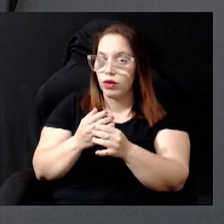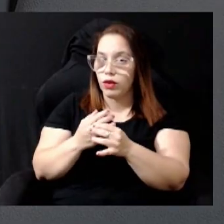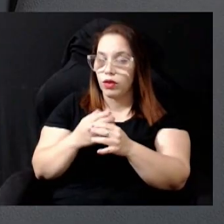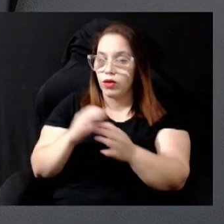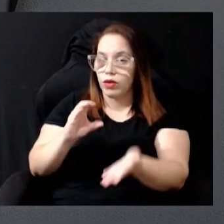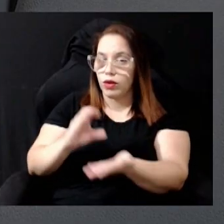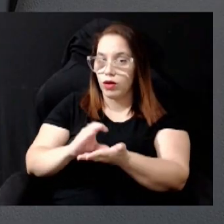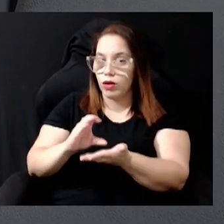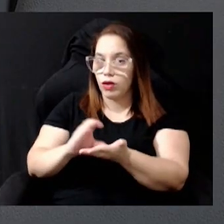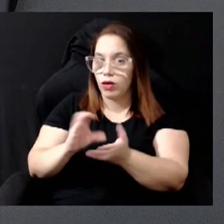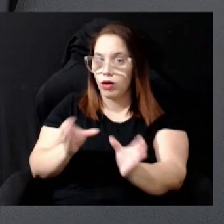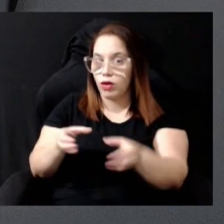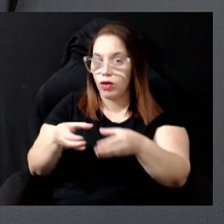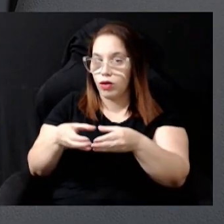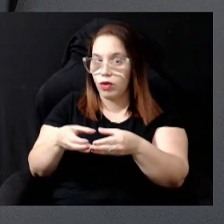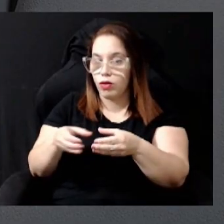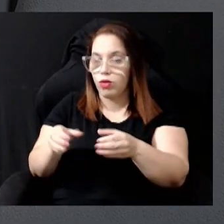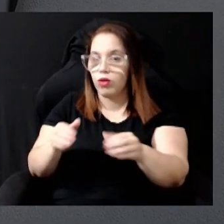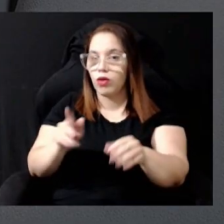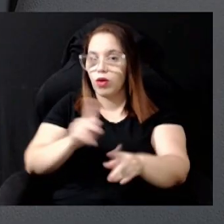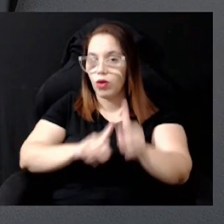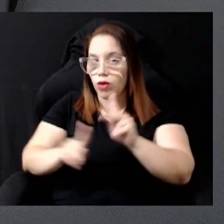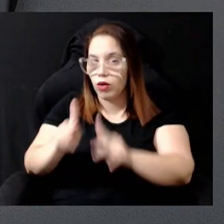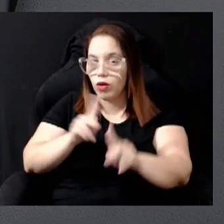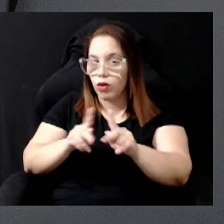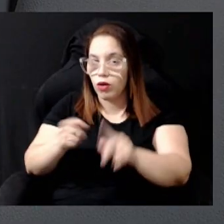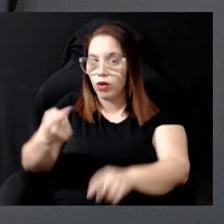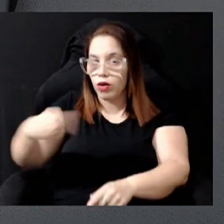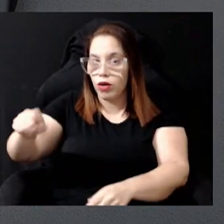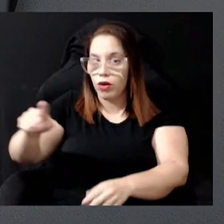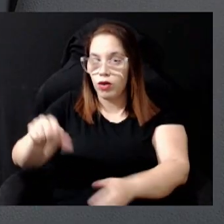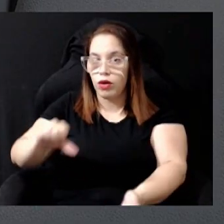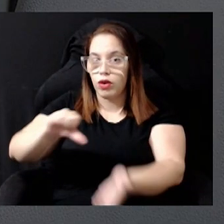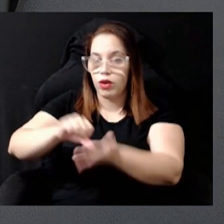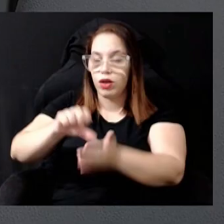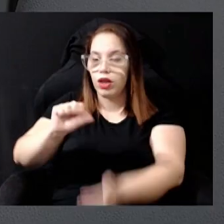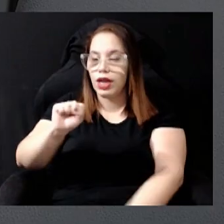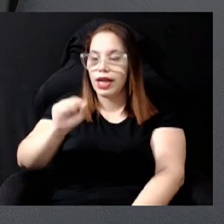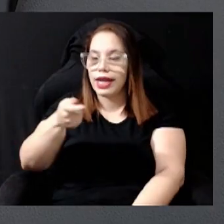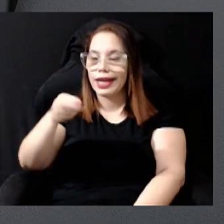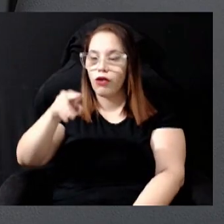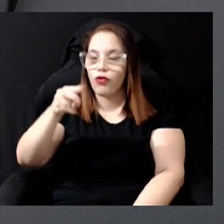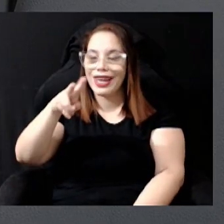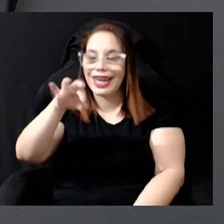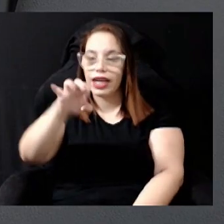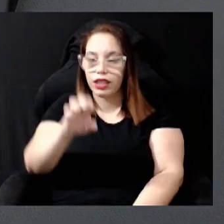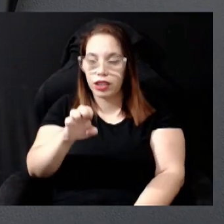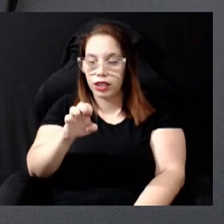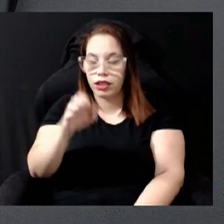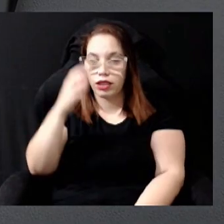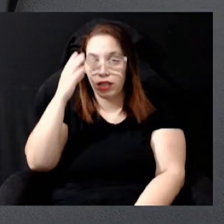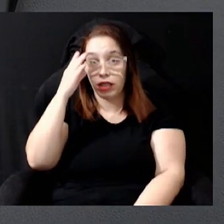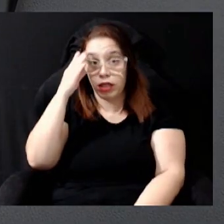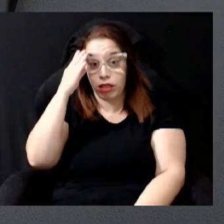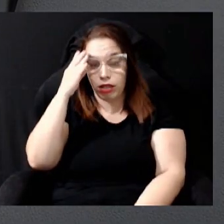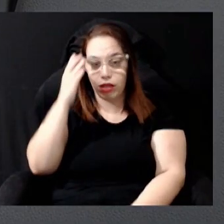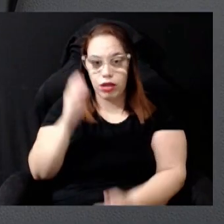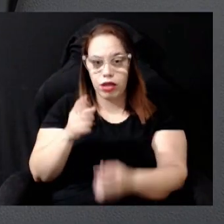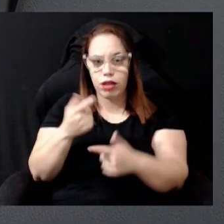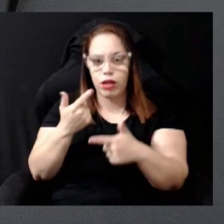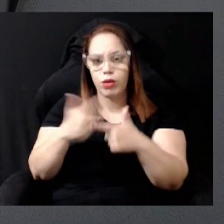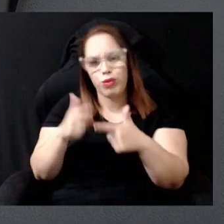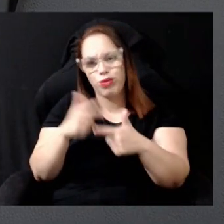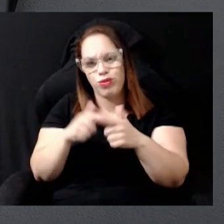os moradores, né, para aquela unidade do São Vicente, que teve problemas estruturais no prédio